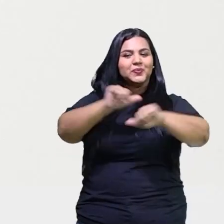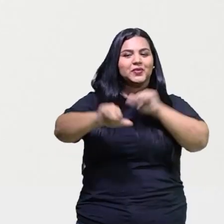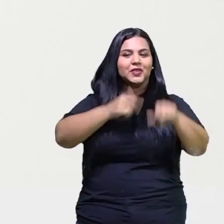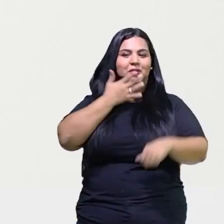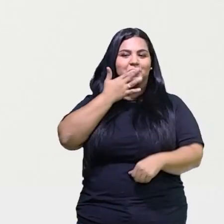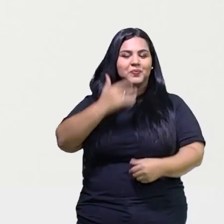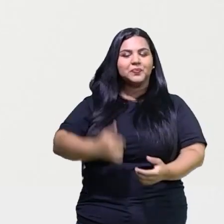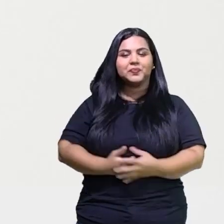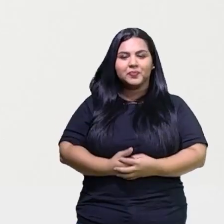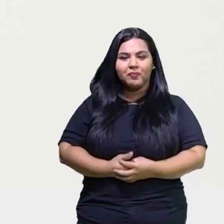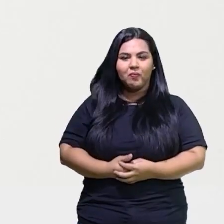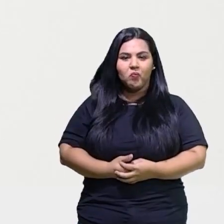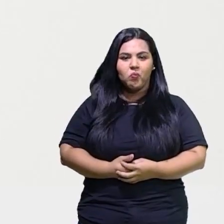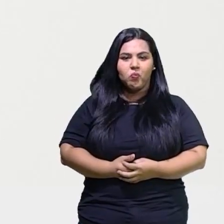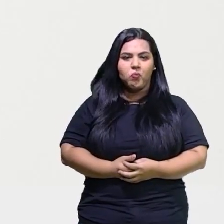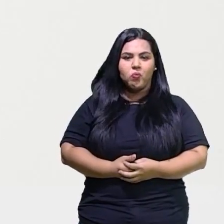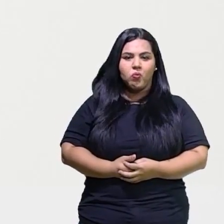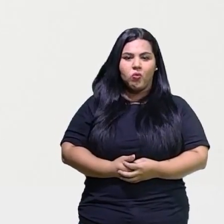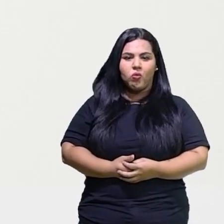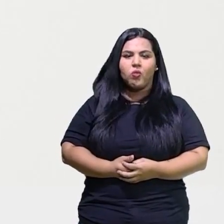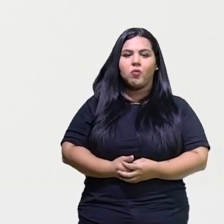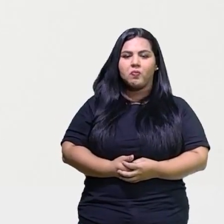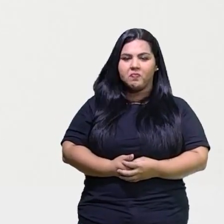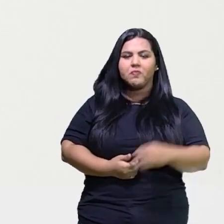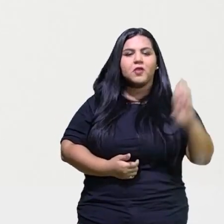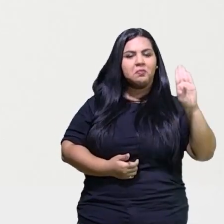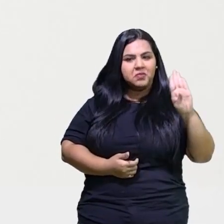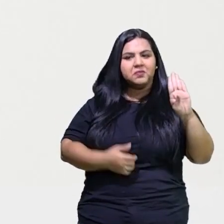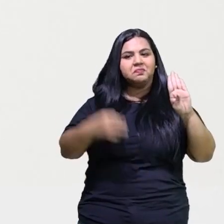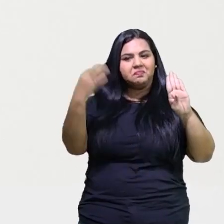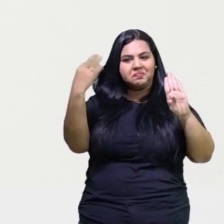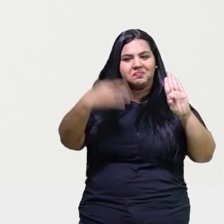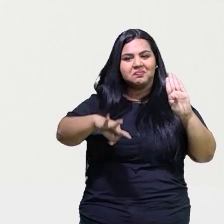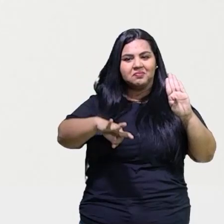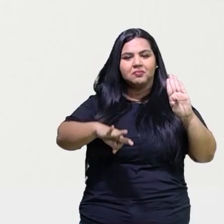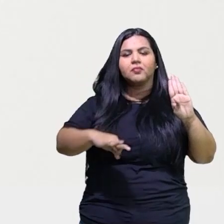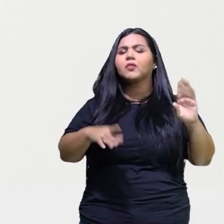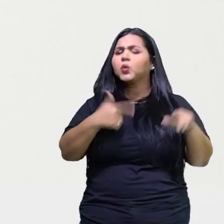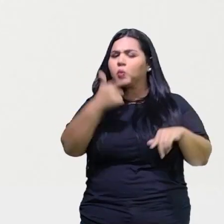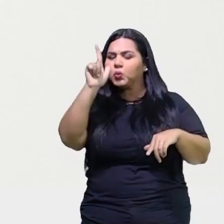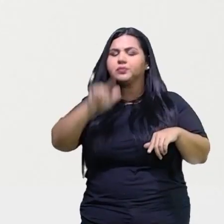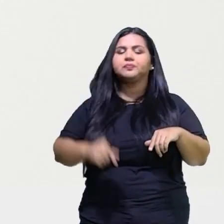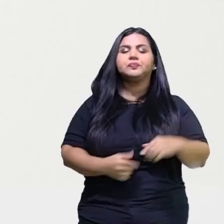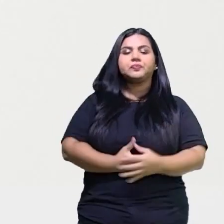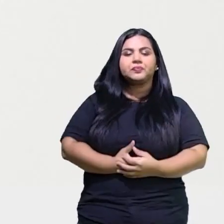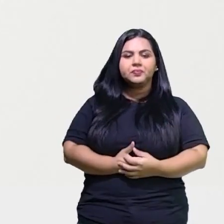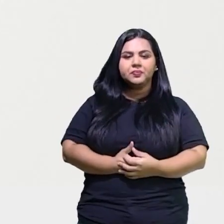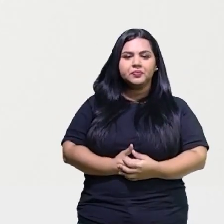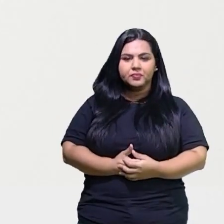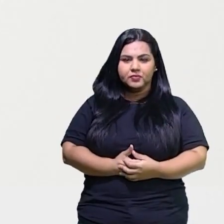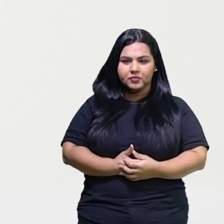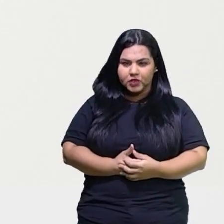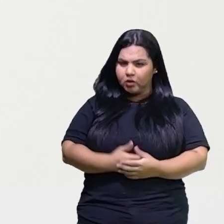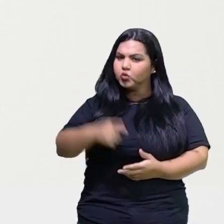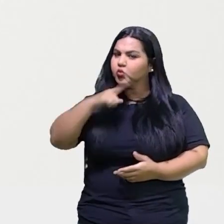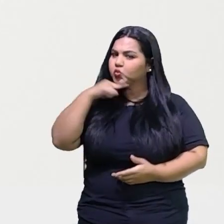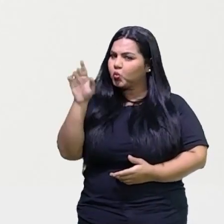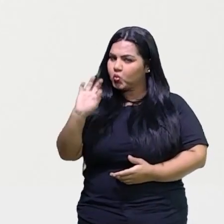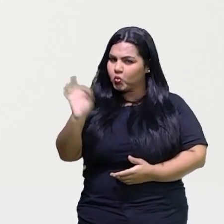ó. B, província Grão-Pará. Bora ler as próximas questões para ver se não gera nenhuma